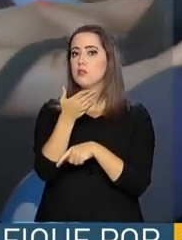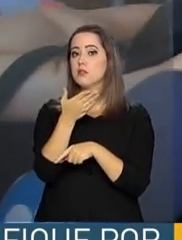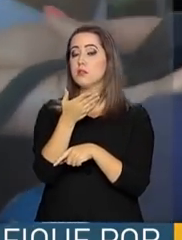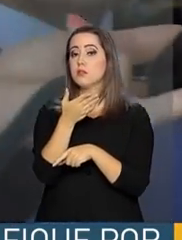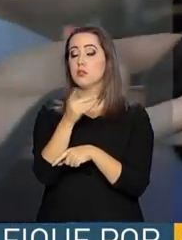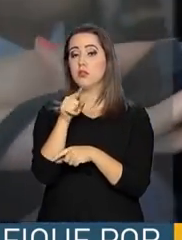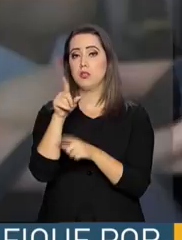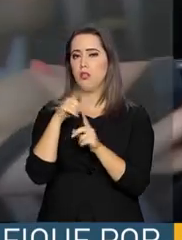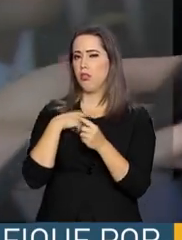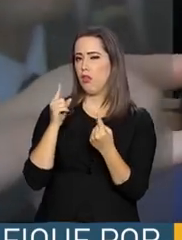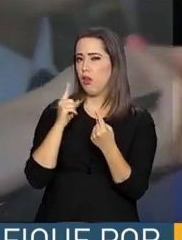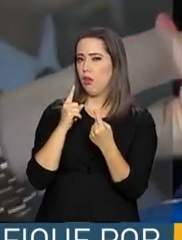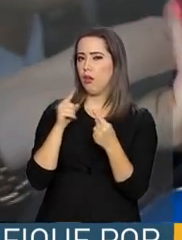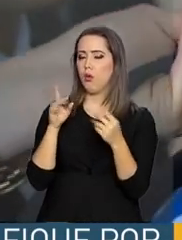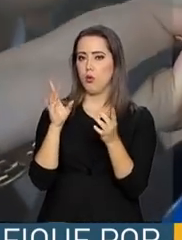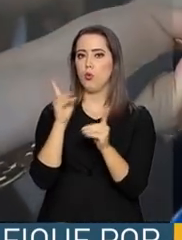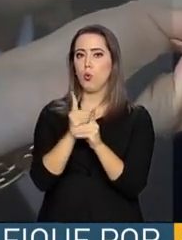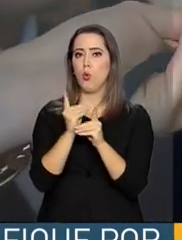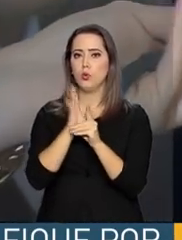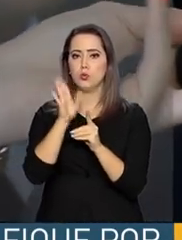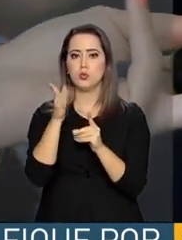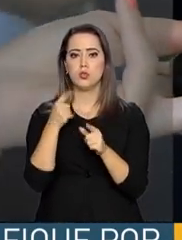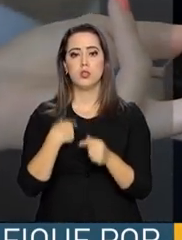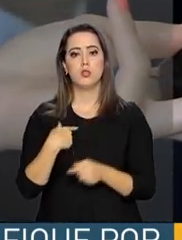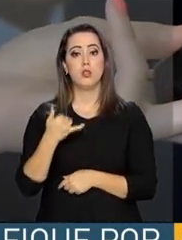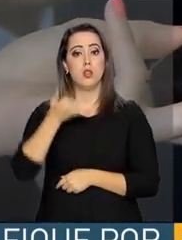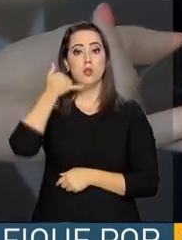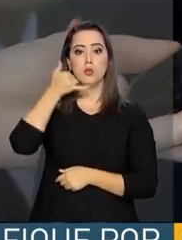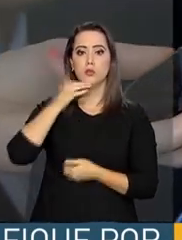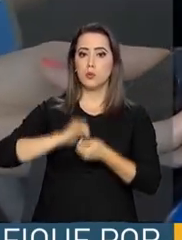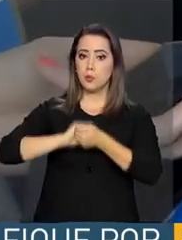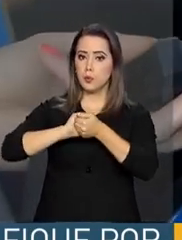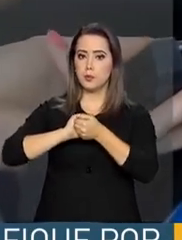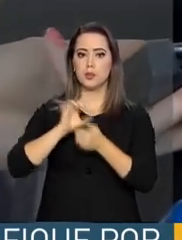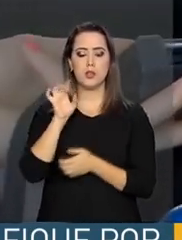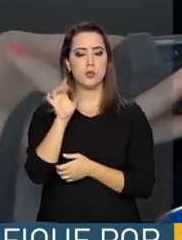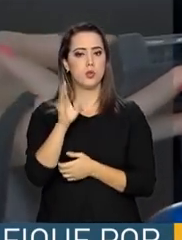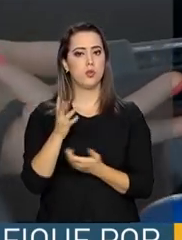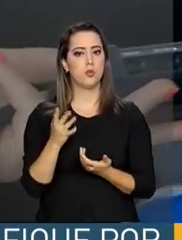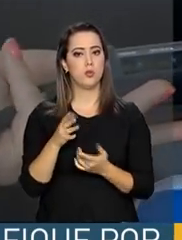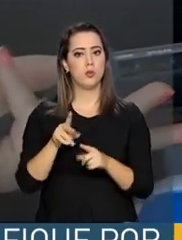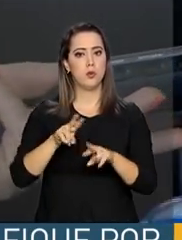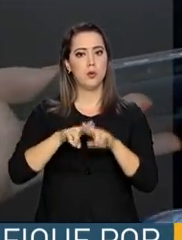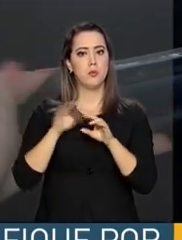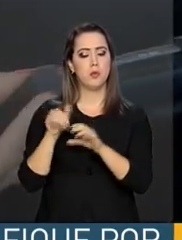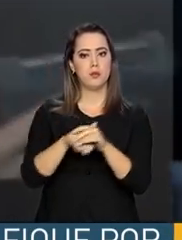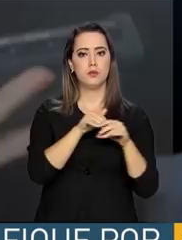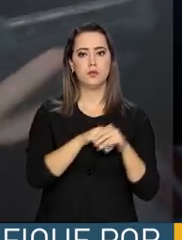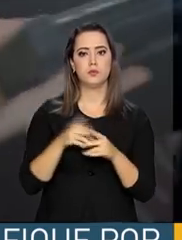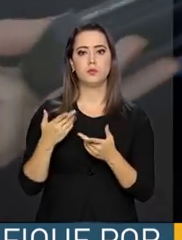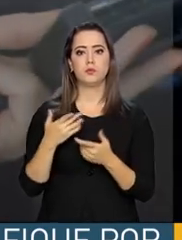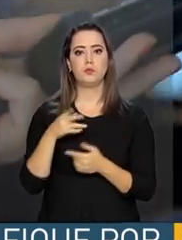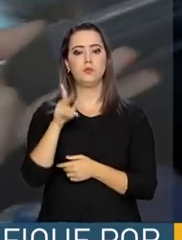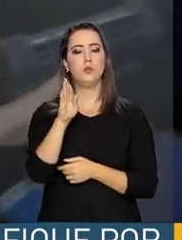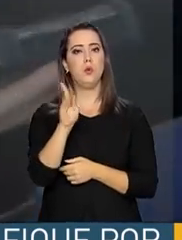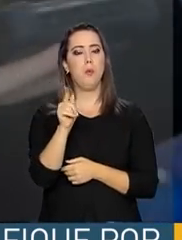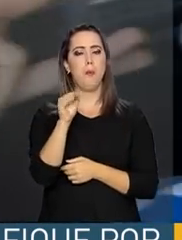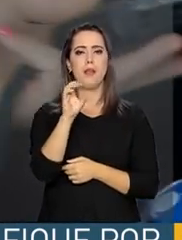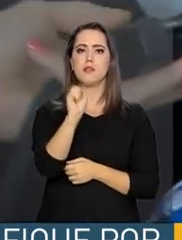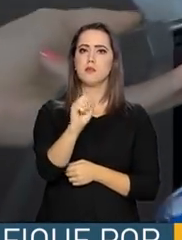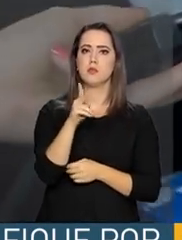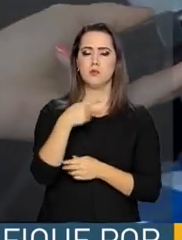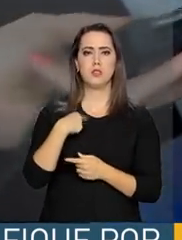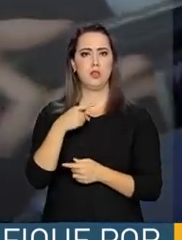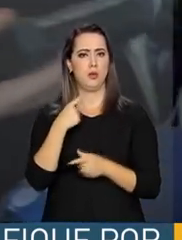aproximação. Tem algum encontro já marcado? Não, mas eu telefonei para cumprimentá-lo. Mas cumprimentá-lo pela eleição. Se o PSDB não fechar a questão, gera um